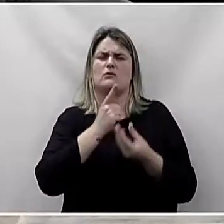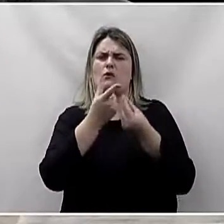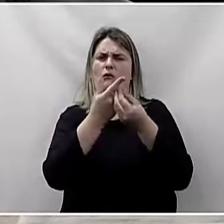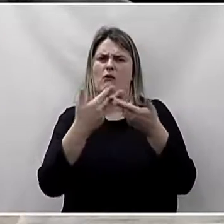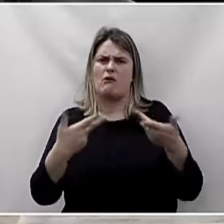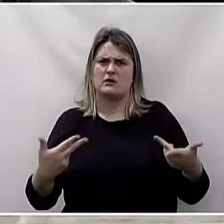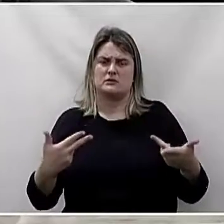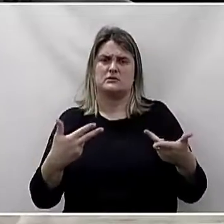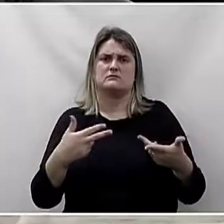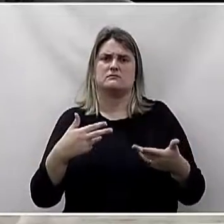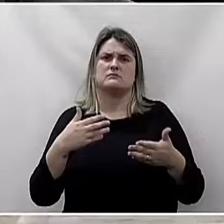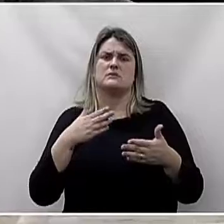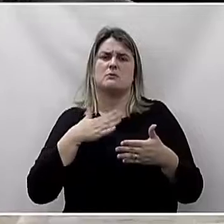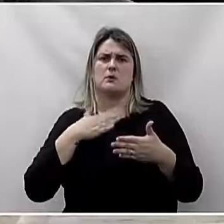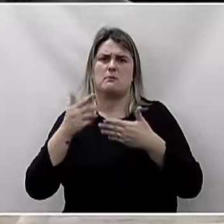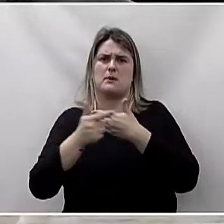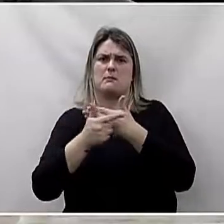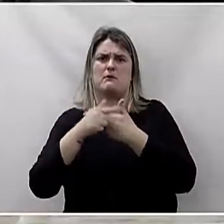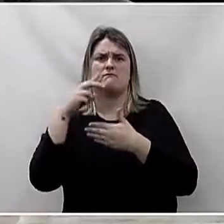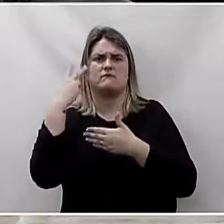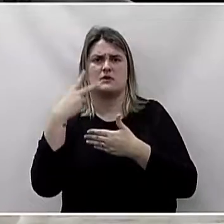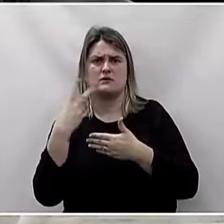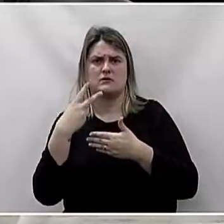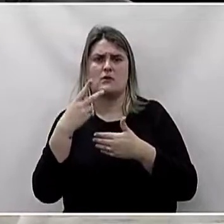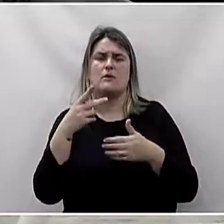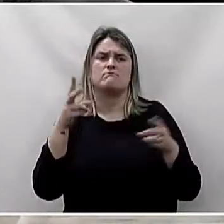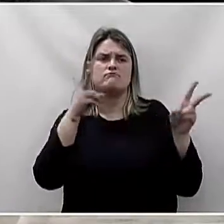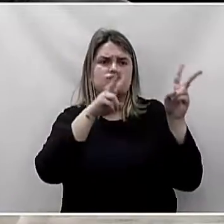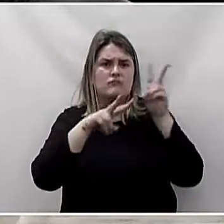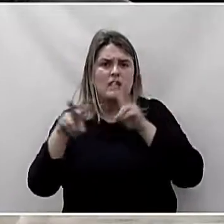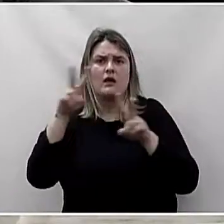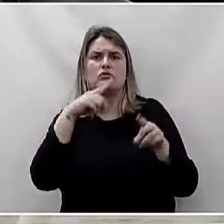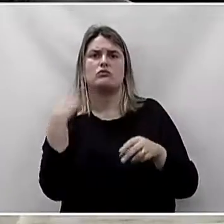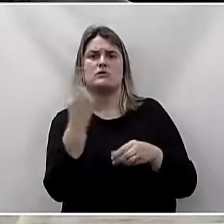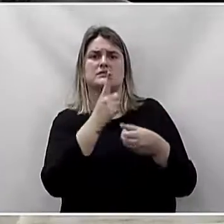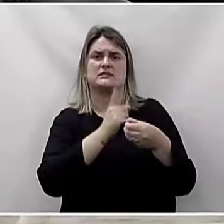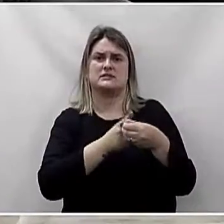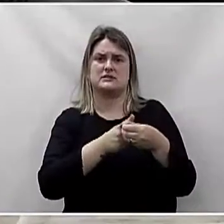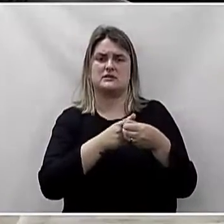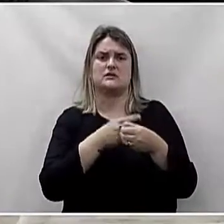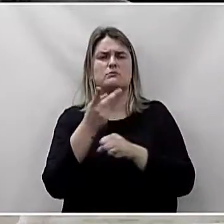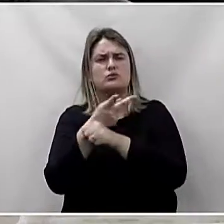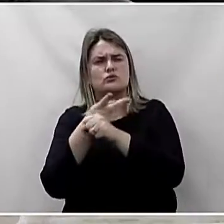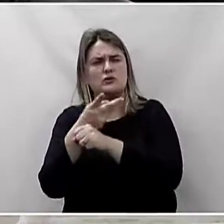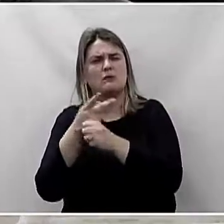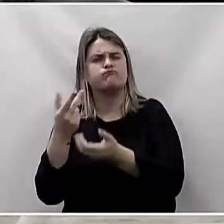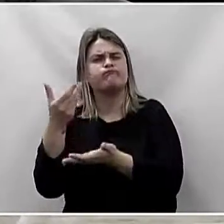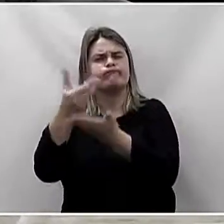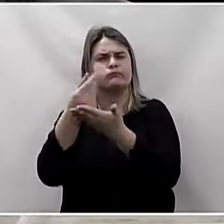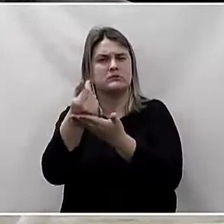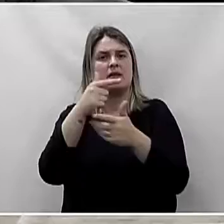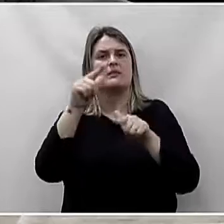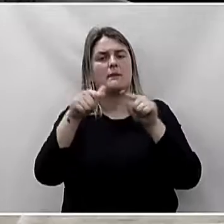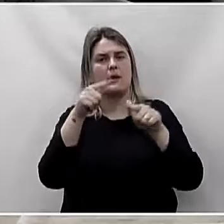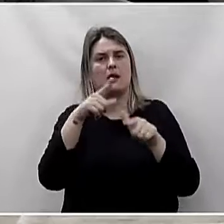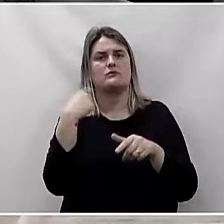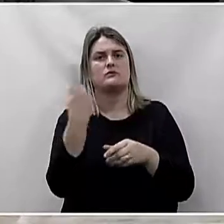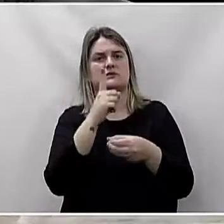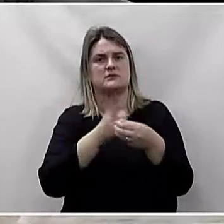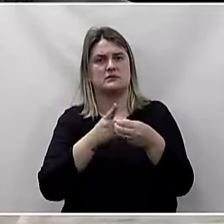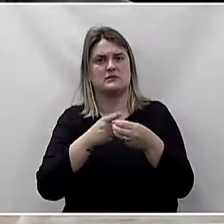enquanto está Vereador é olhar primeiramente pela cidade em busca de recurso e trabalhar pela nossa